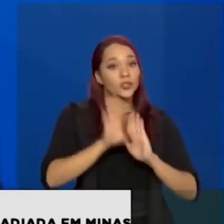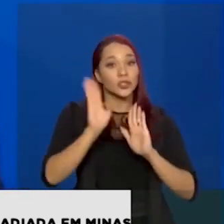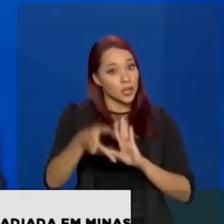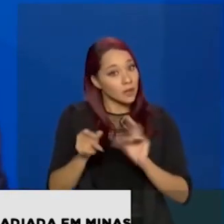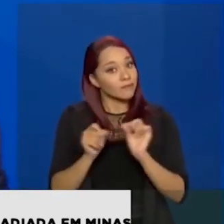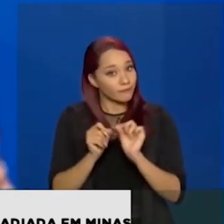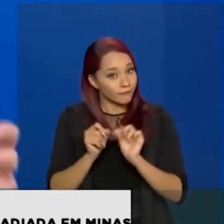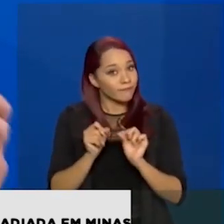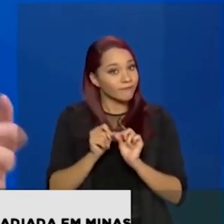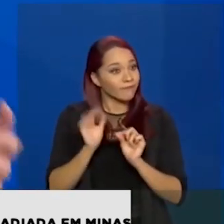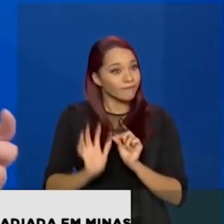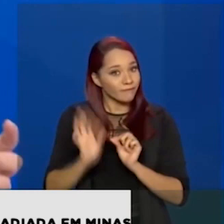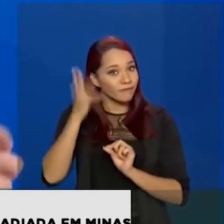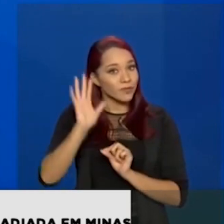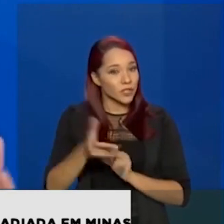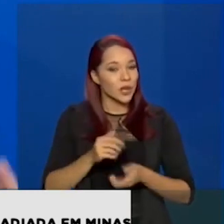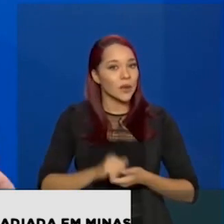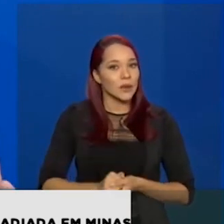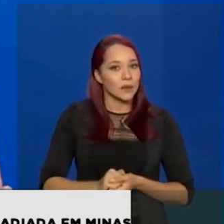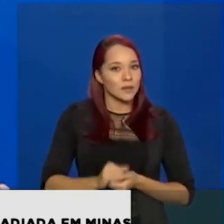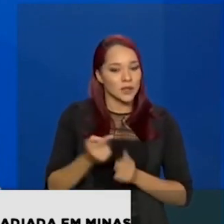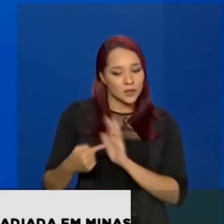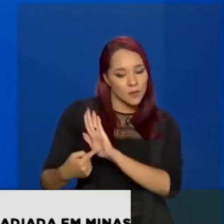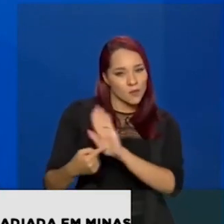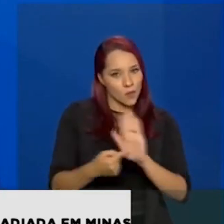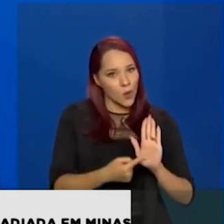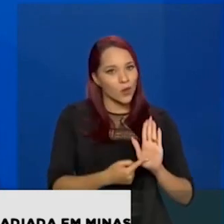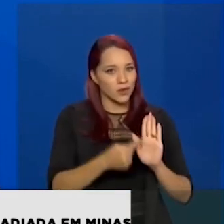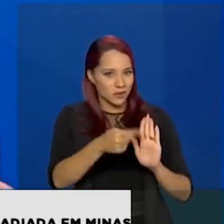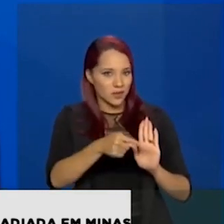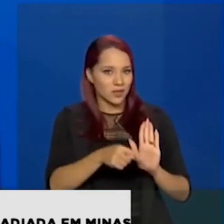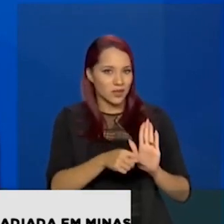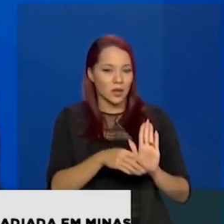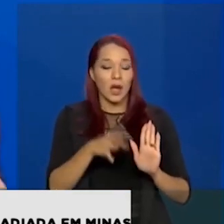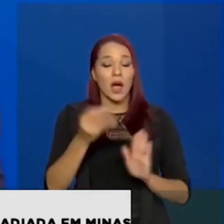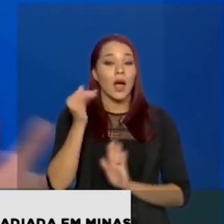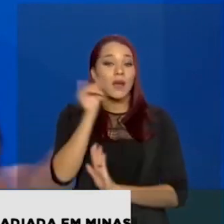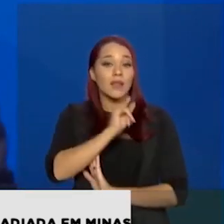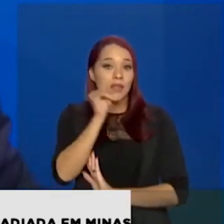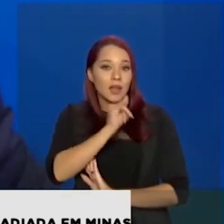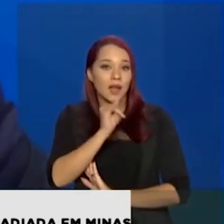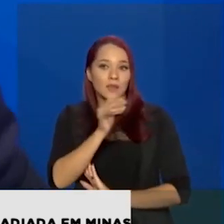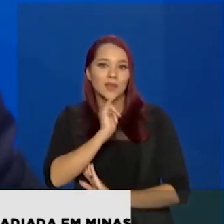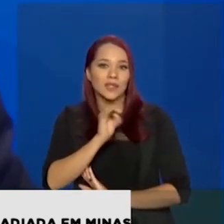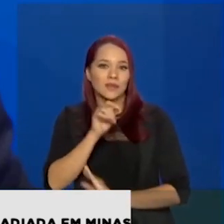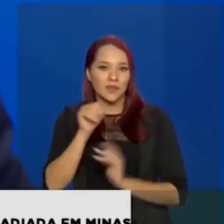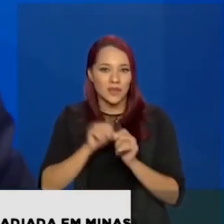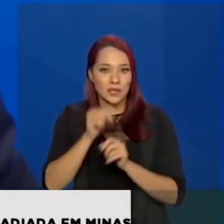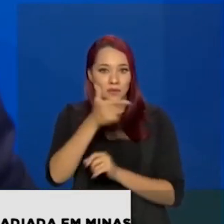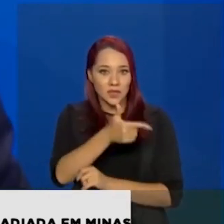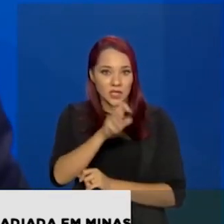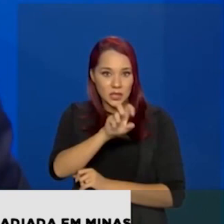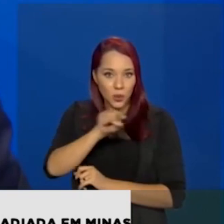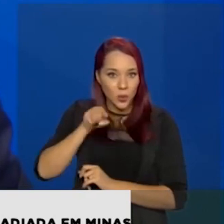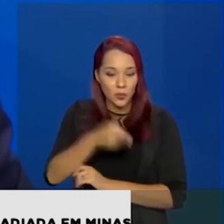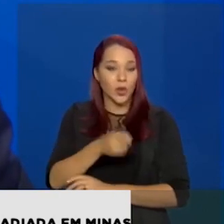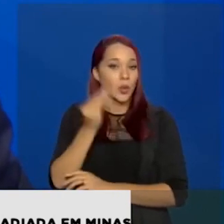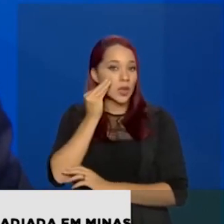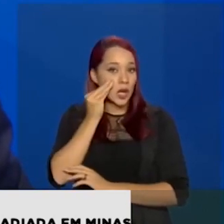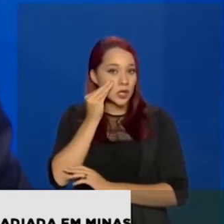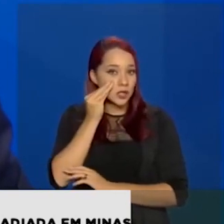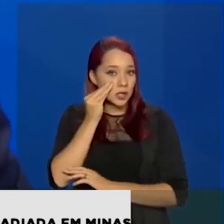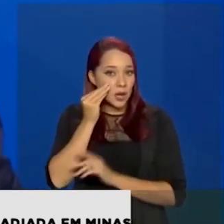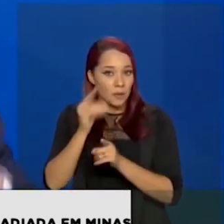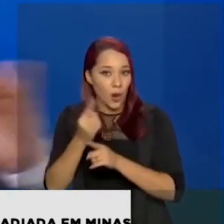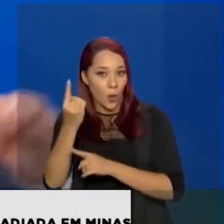acontecendo, para que a tua amostra reflita a população. A Itália, por exemplo, ela fez 25 mil testes por milhão, mais